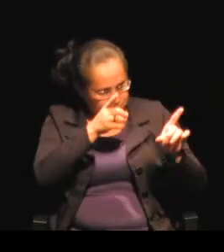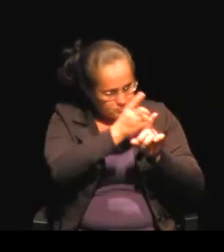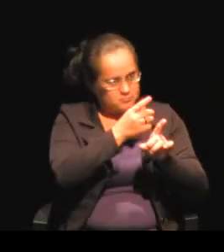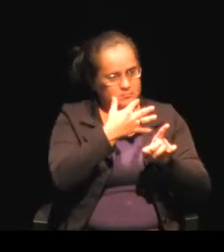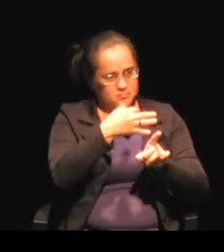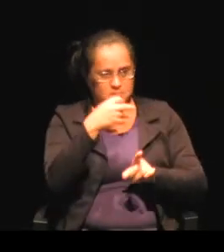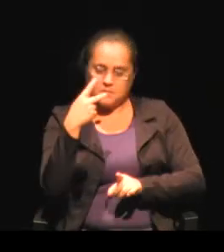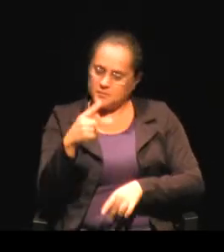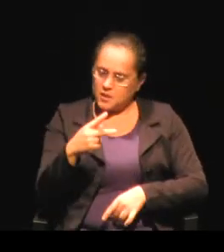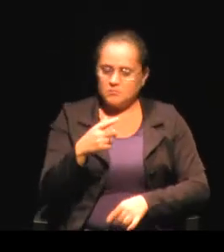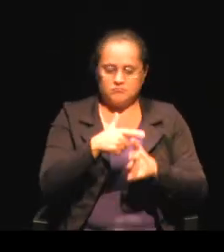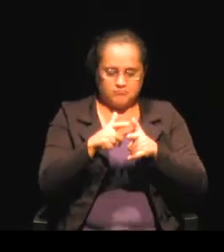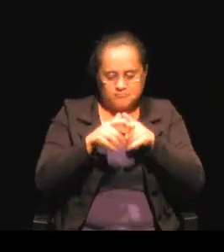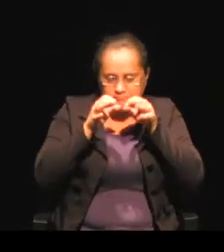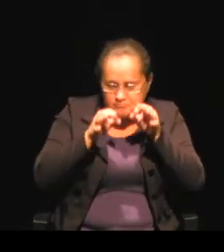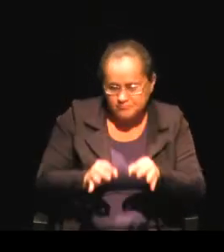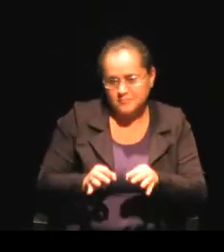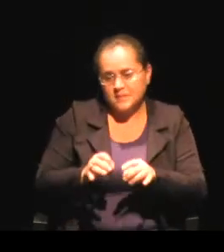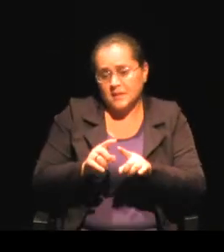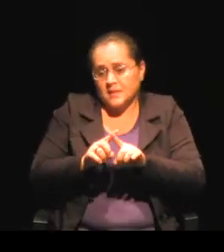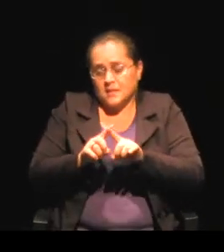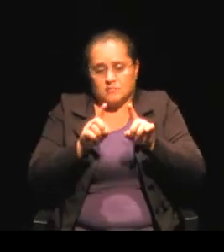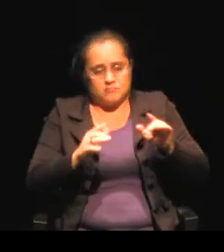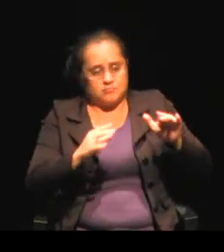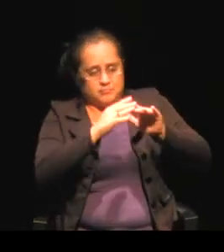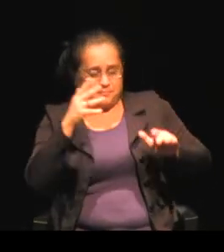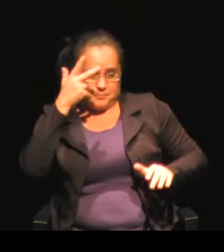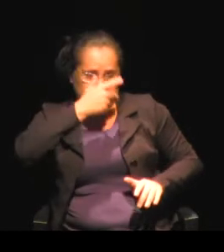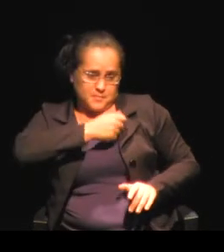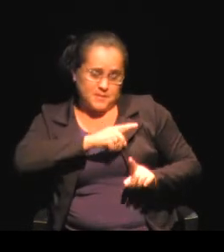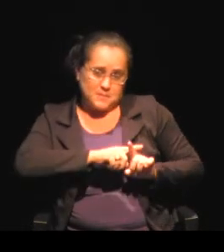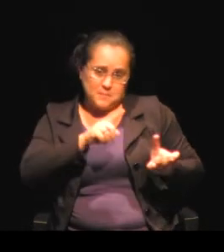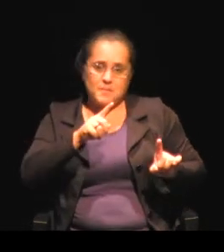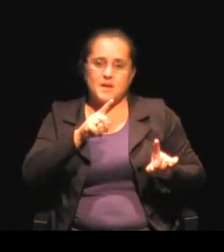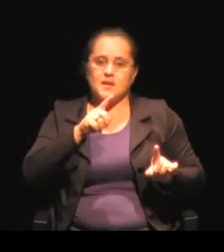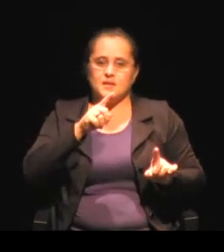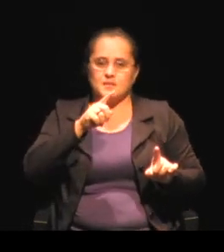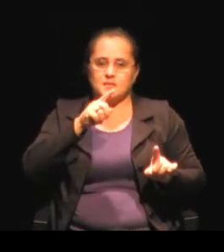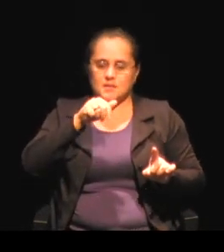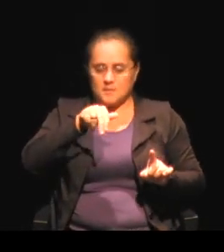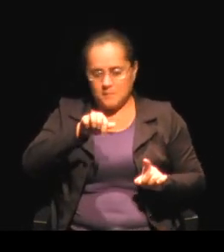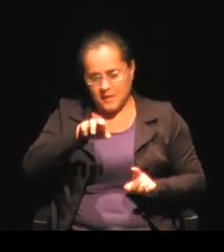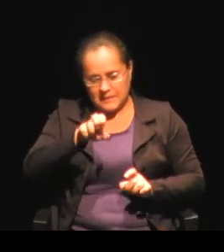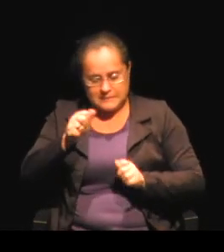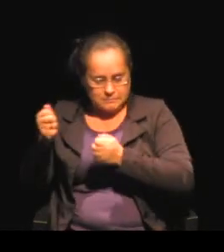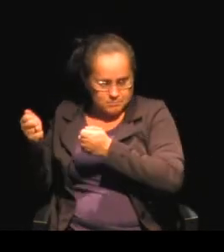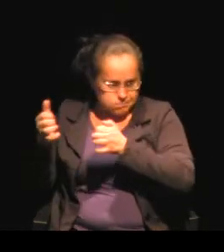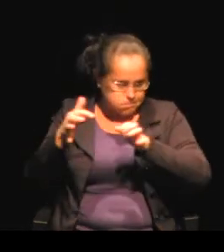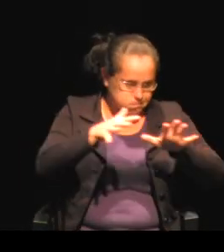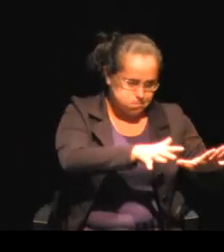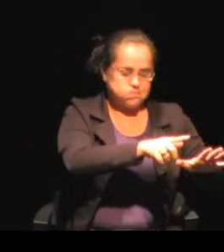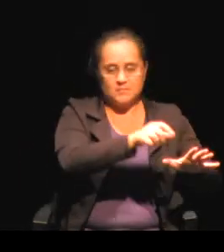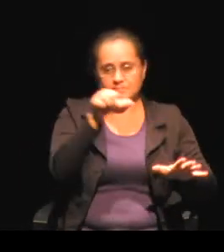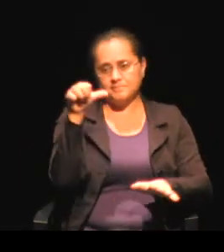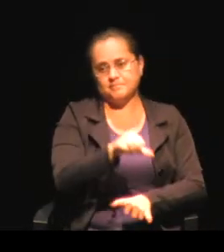do IFAM foi lá e viu, e, na opinião deles, não tinha nenhum problema. São galpões muito bonitos esses, mas a maresia